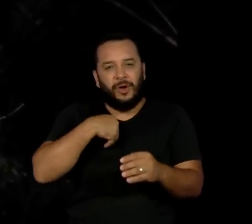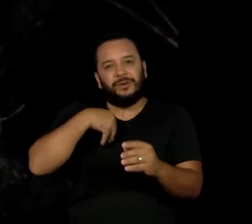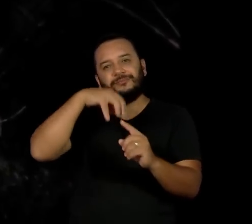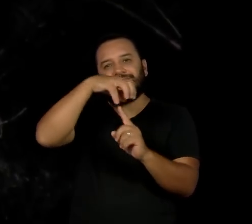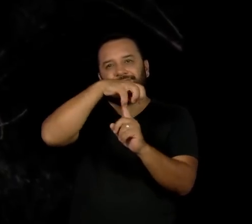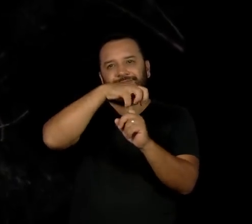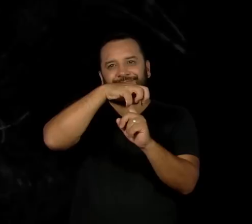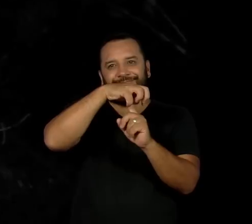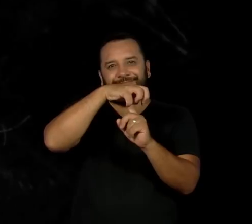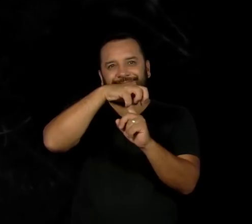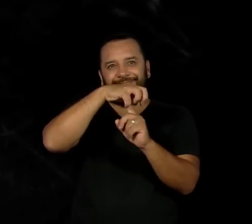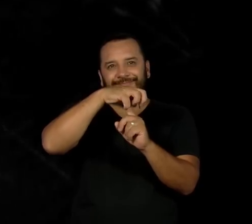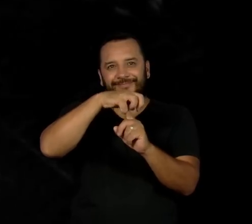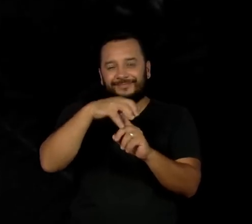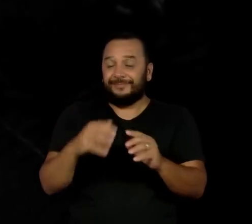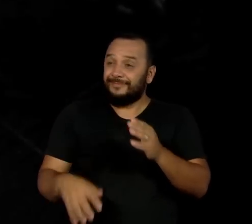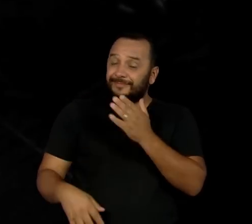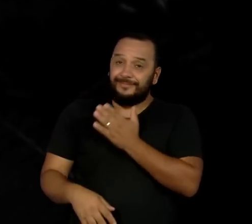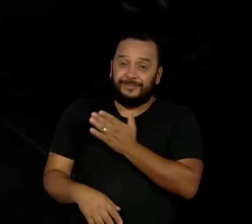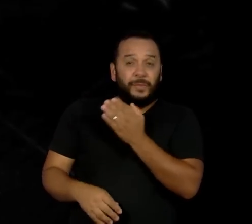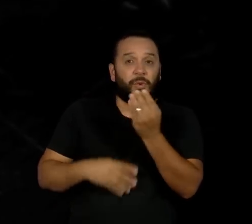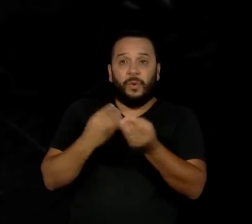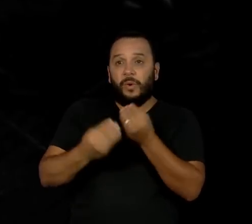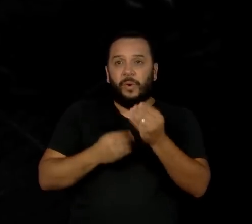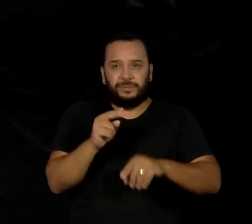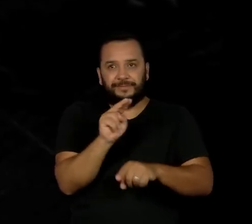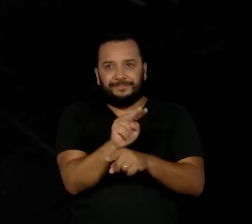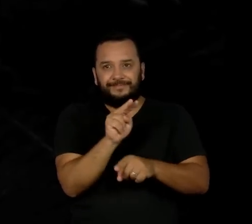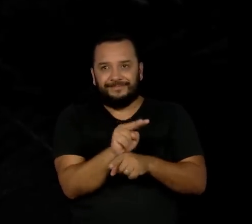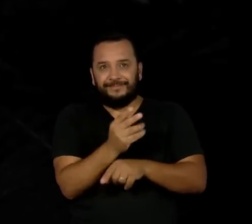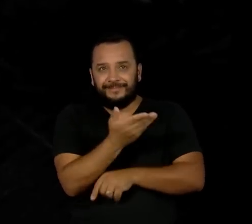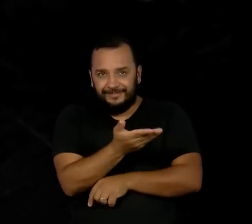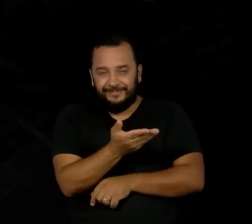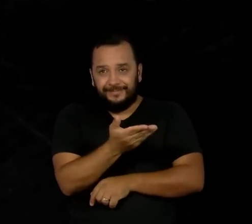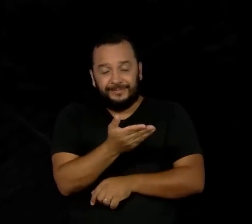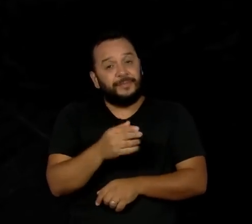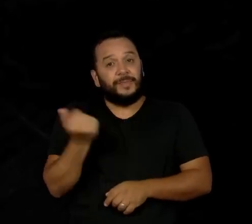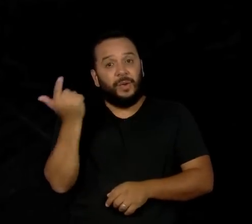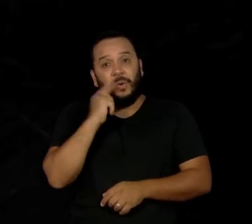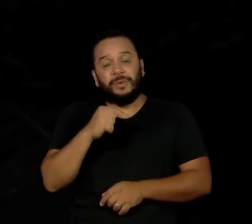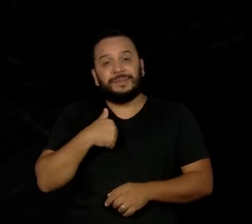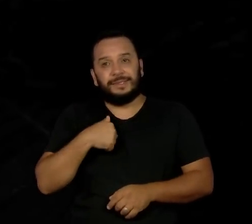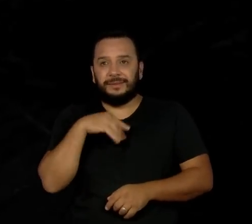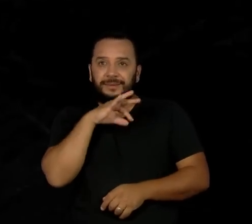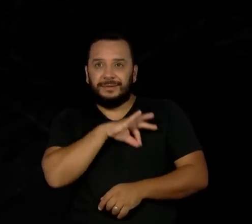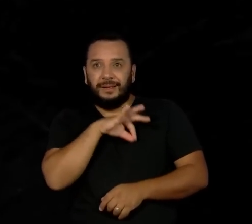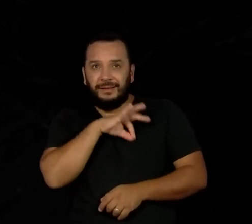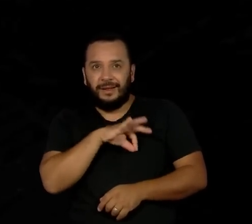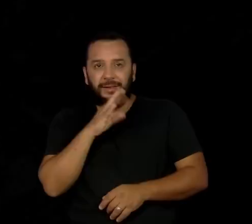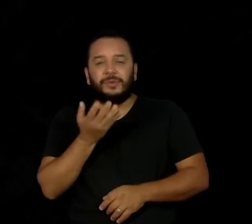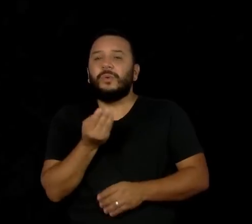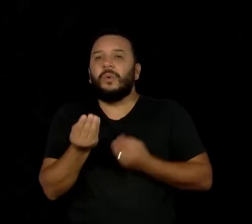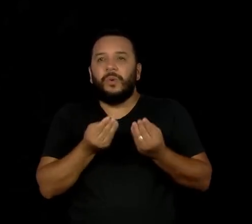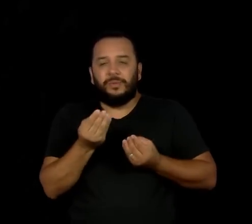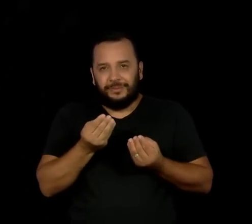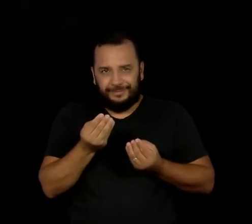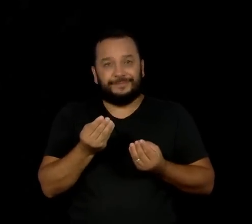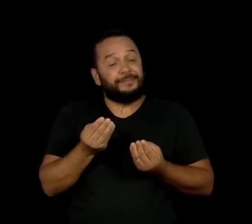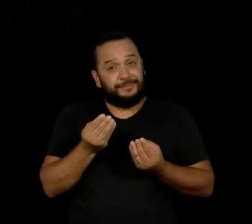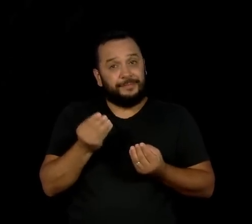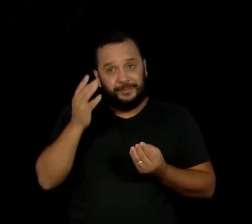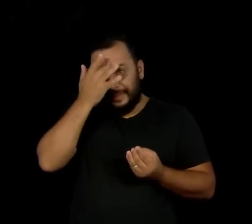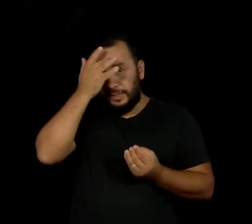Como manter essa riqueza? Na tentativa de criar alternativas de renda para as comunidades, os pesquisadores apostam